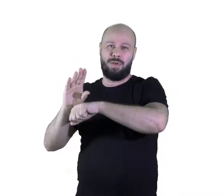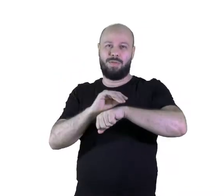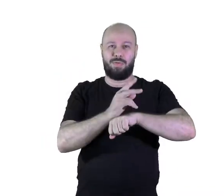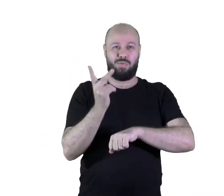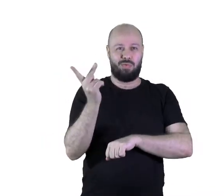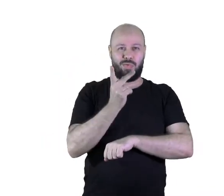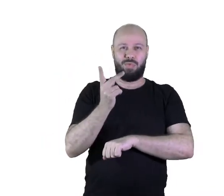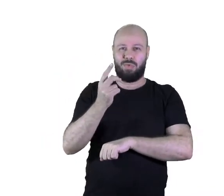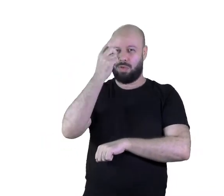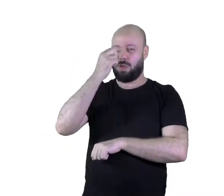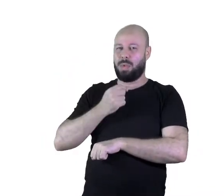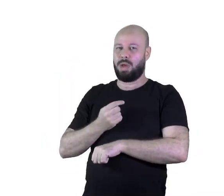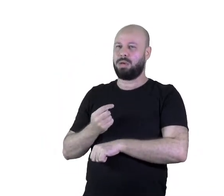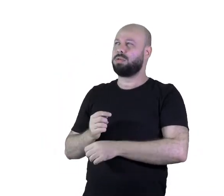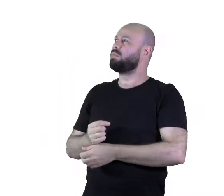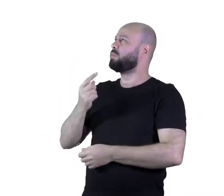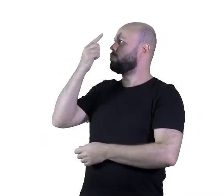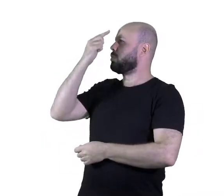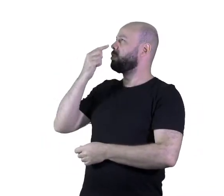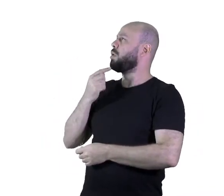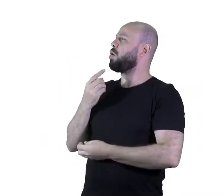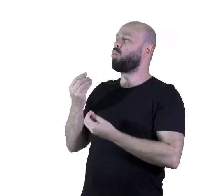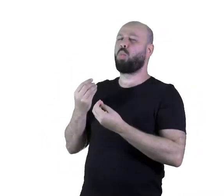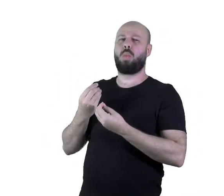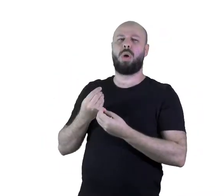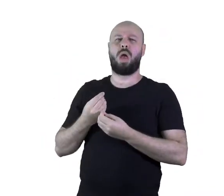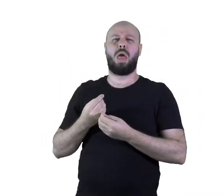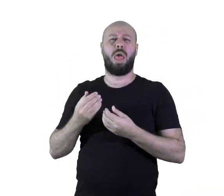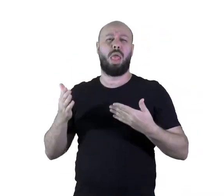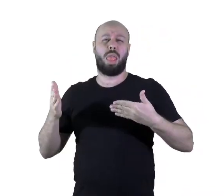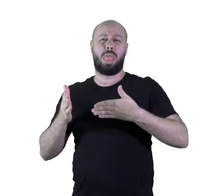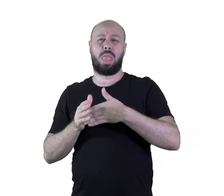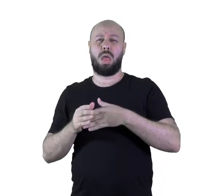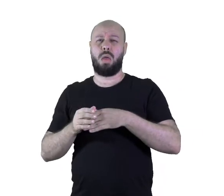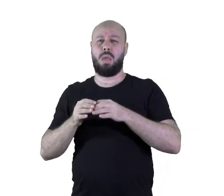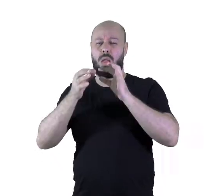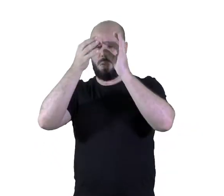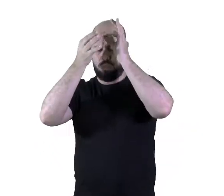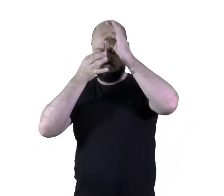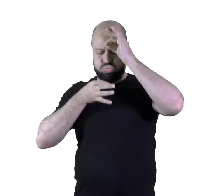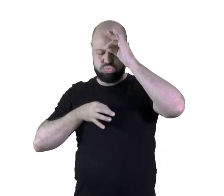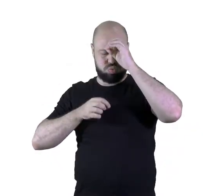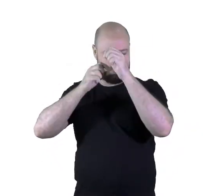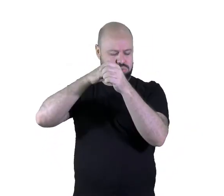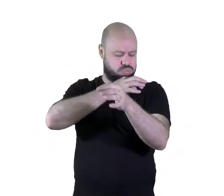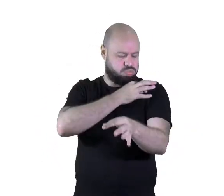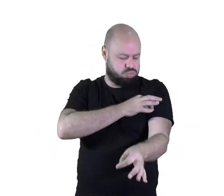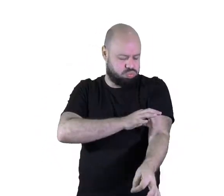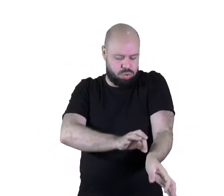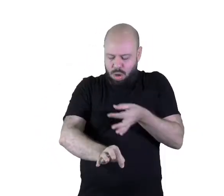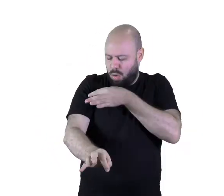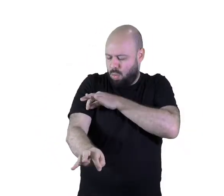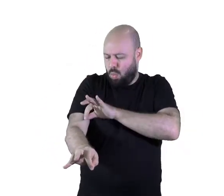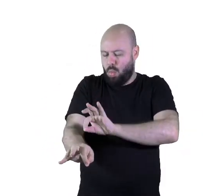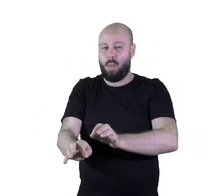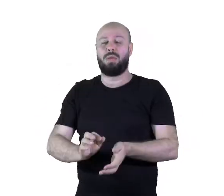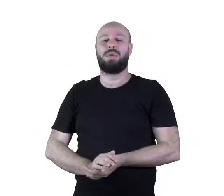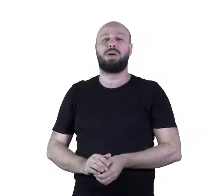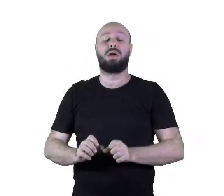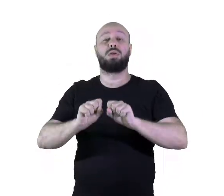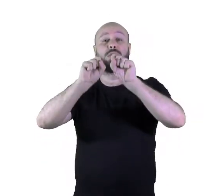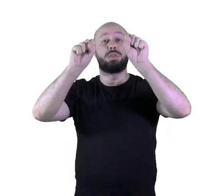lá longe, que mostra aonde vai o sistema nervoso. Então, o que é o sistema nervoso? É o sistema responsável